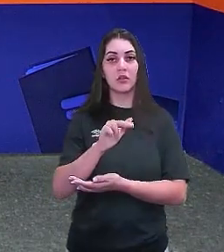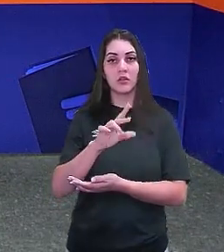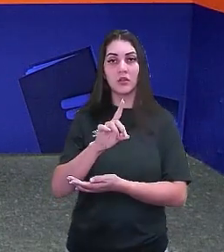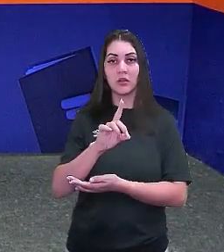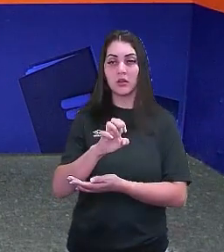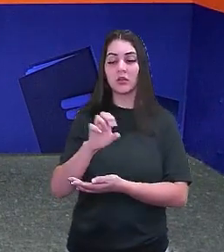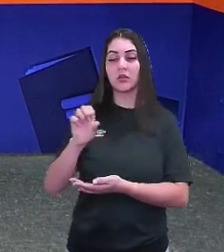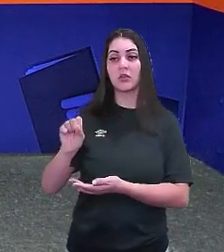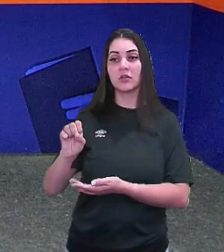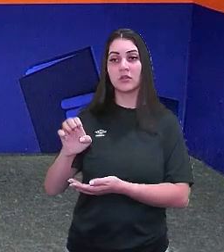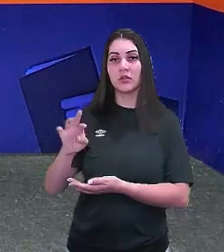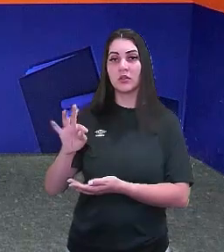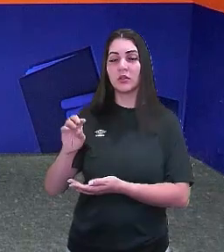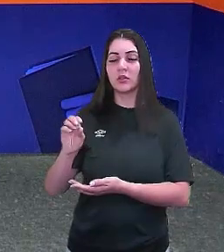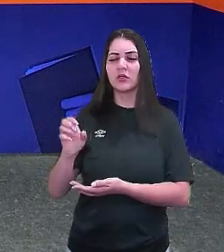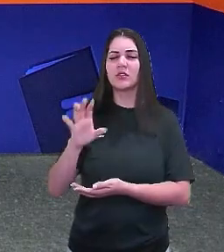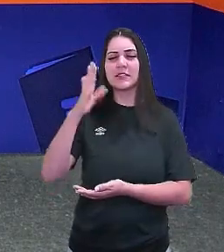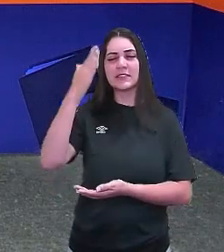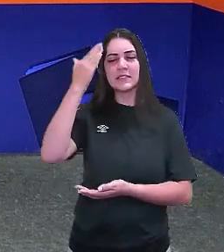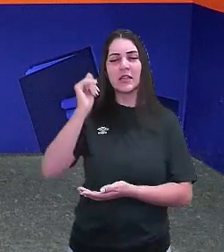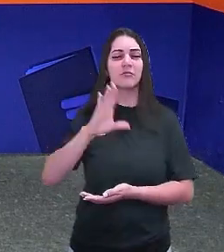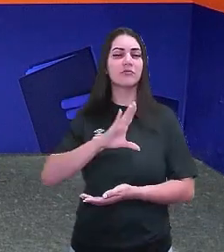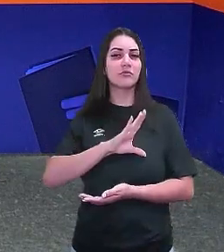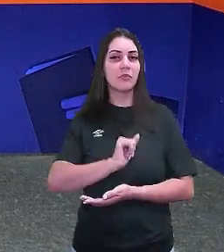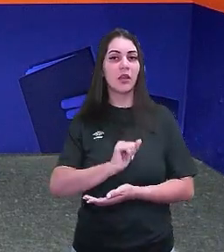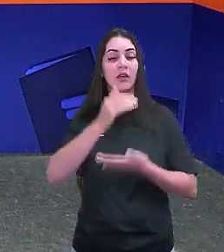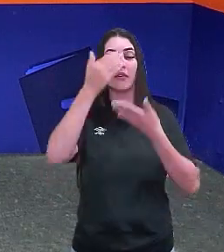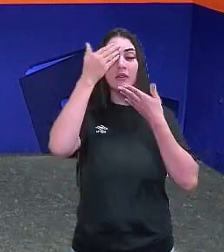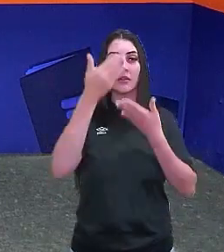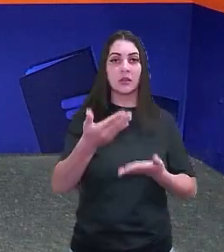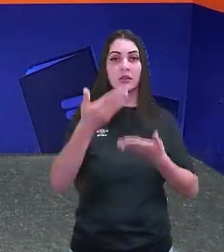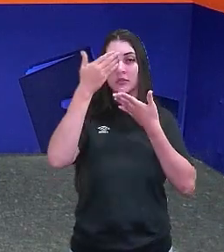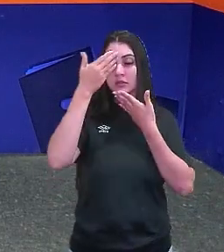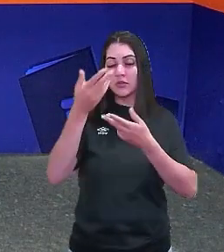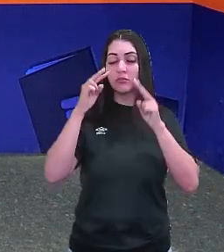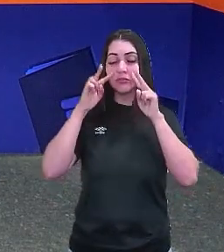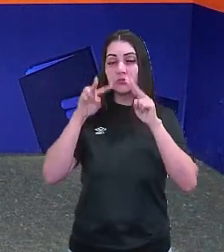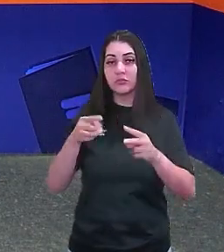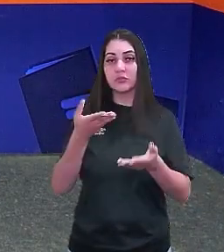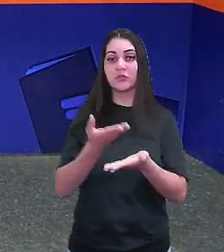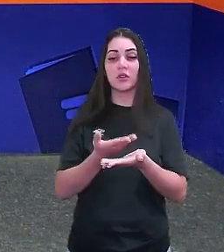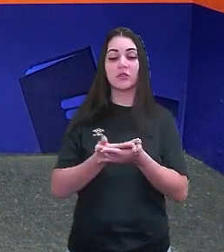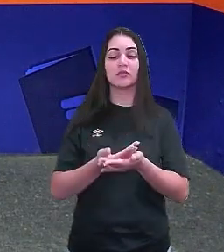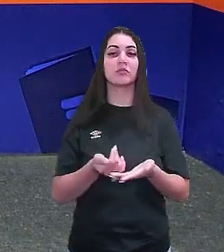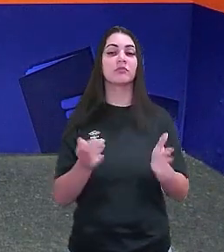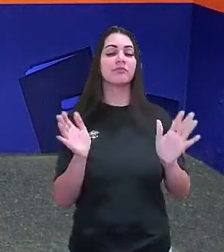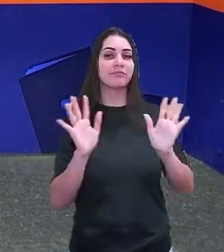certeza que vocês vão amar. Então, agradeço por vocês terem assistido essa aula. Vou me